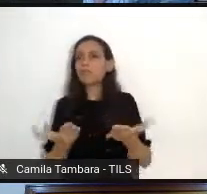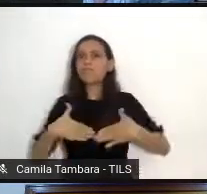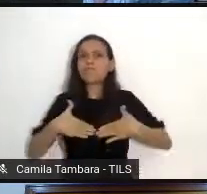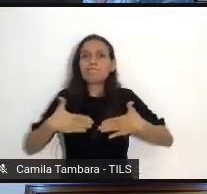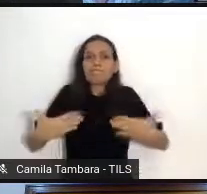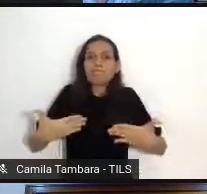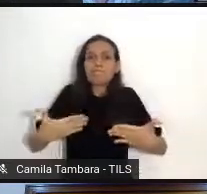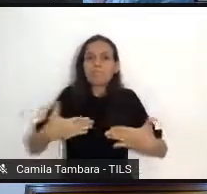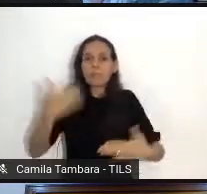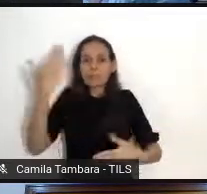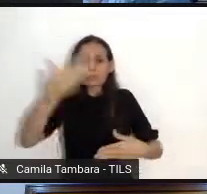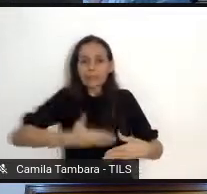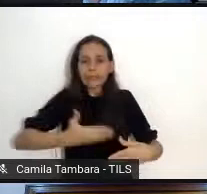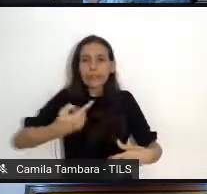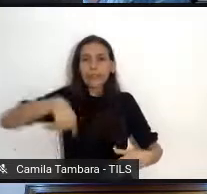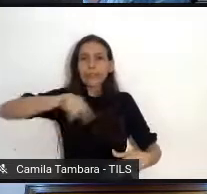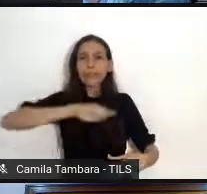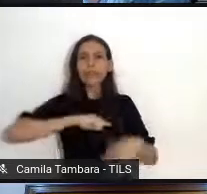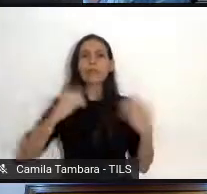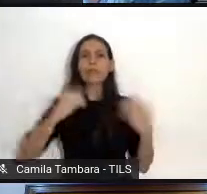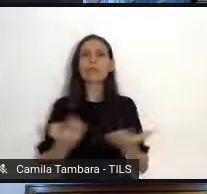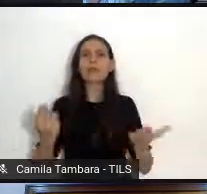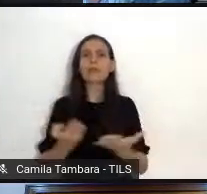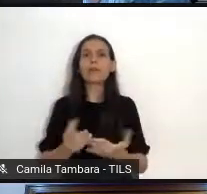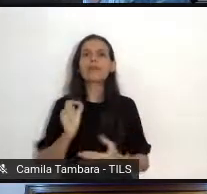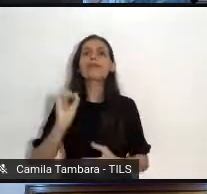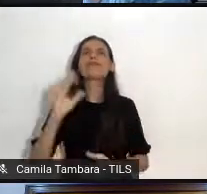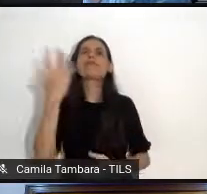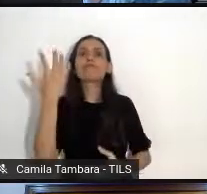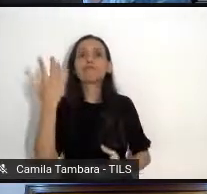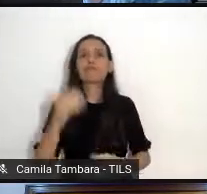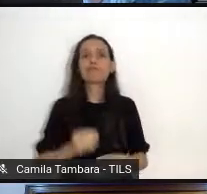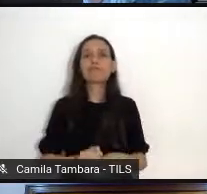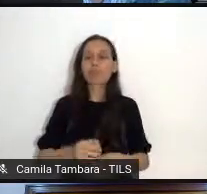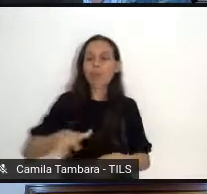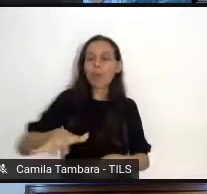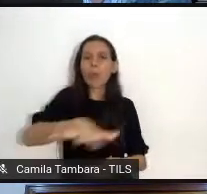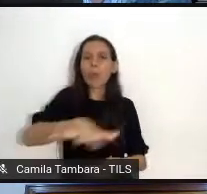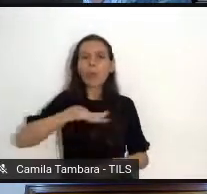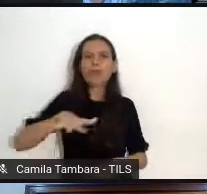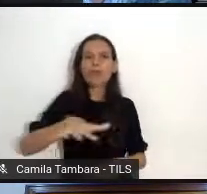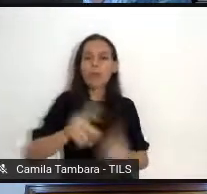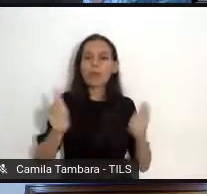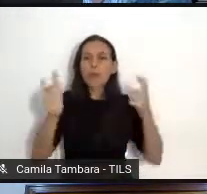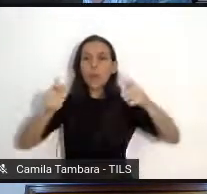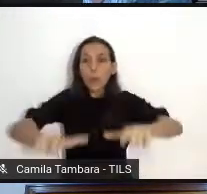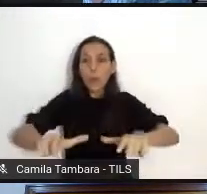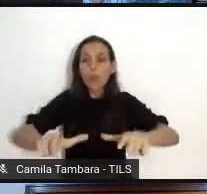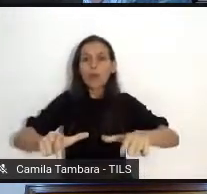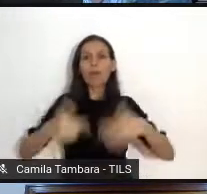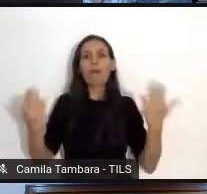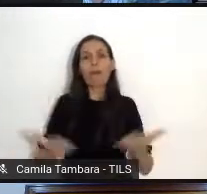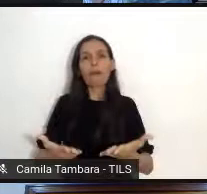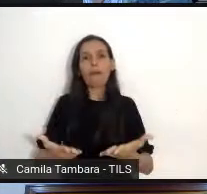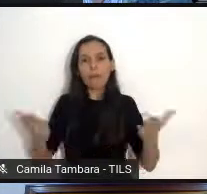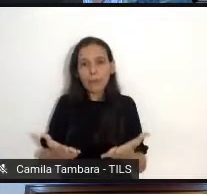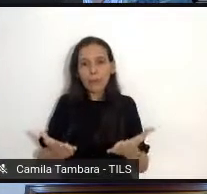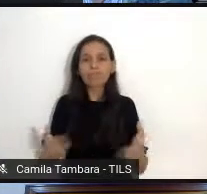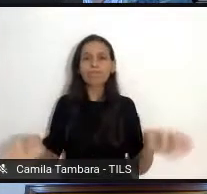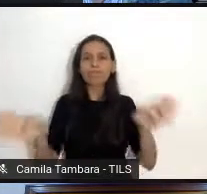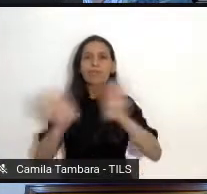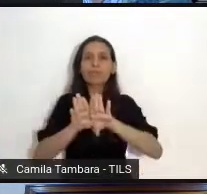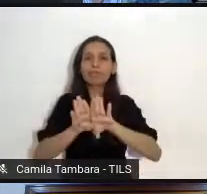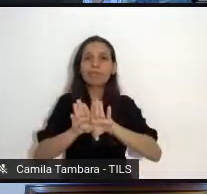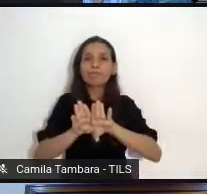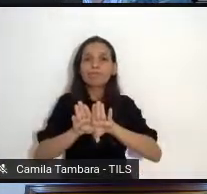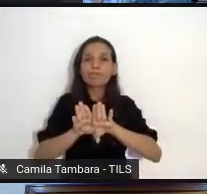do qual a gente se viu colocado foi o fato de que o espaço, por excelência, que a gente usa, estava fechado,